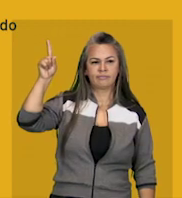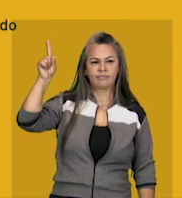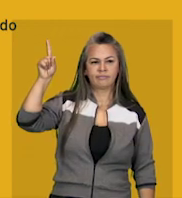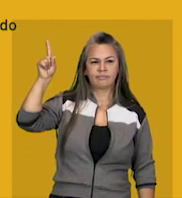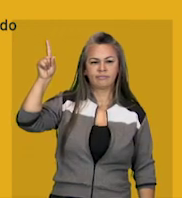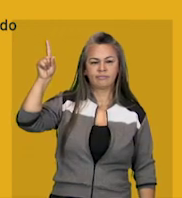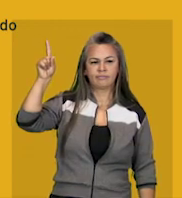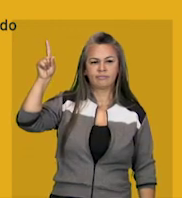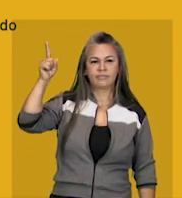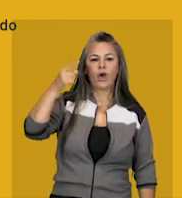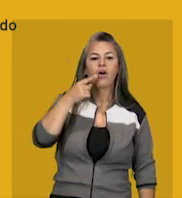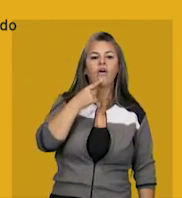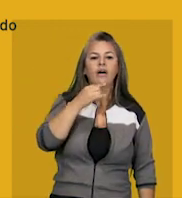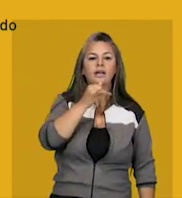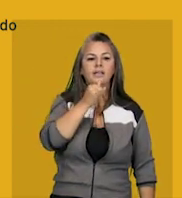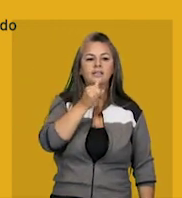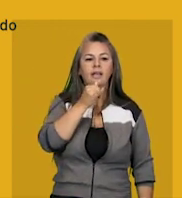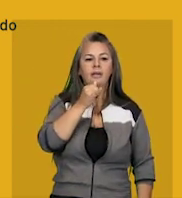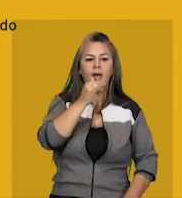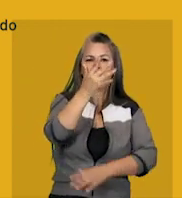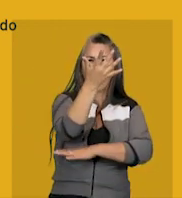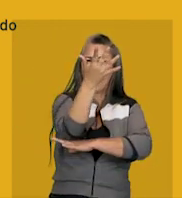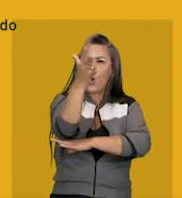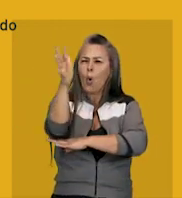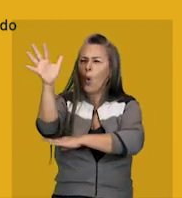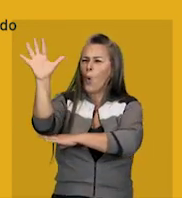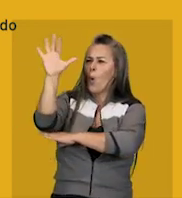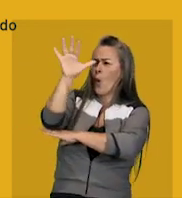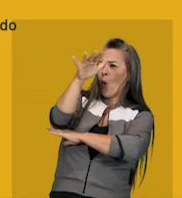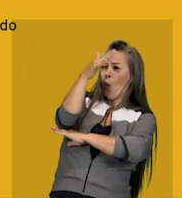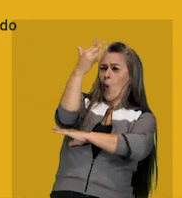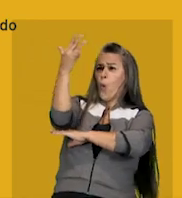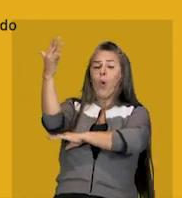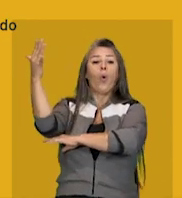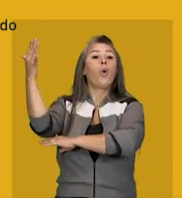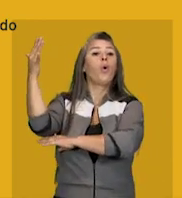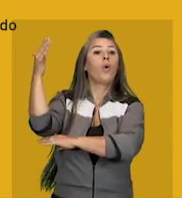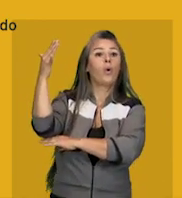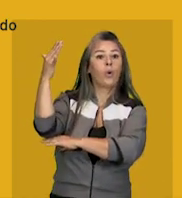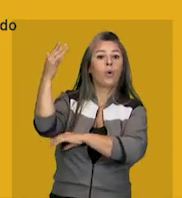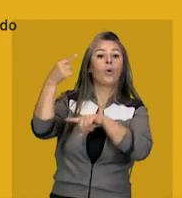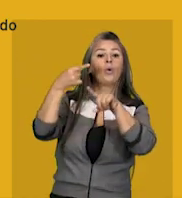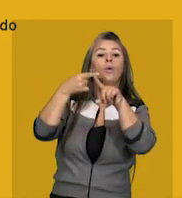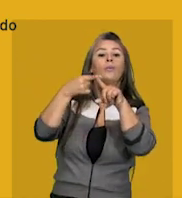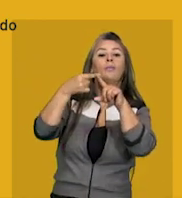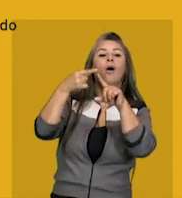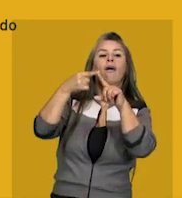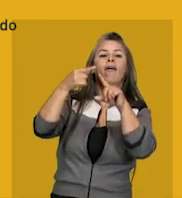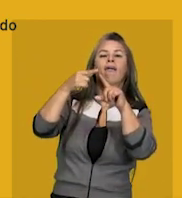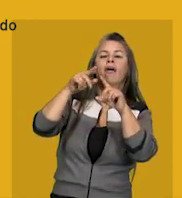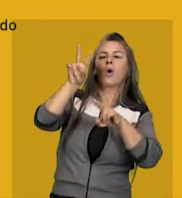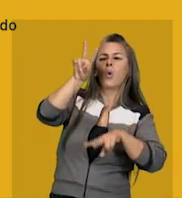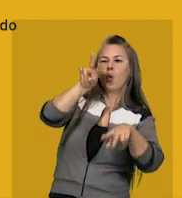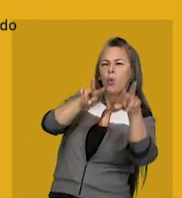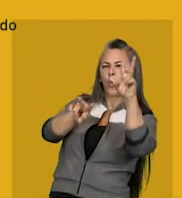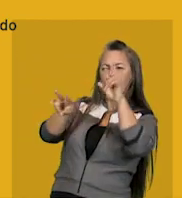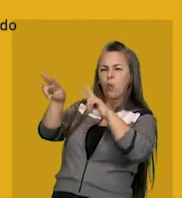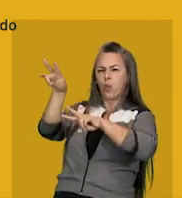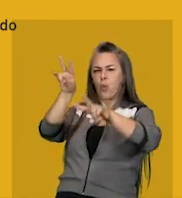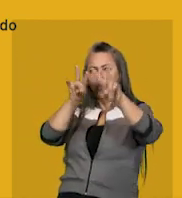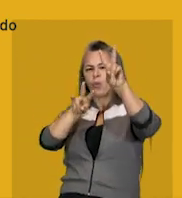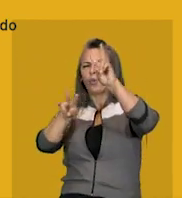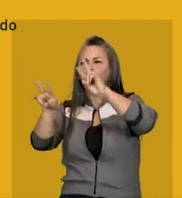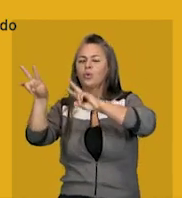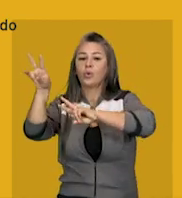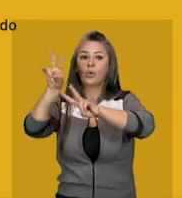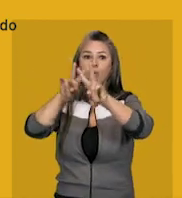isso. Olha o exemplo. As árvores balançam, logo está ventando. Conclui-se que elas estão balançando porque algo